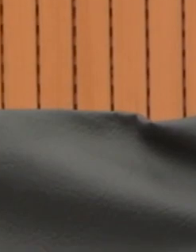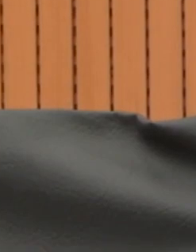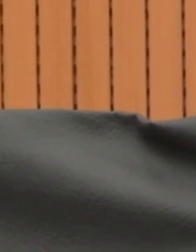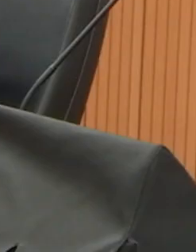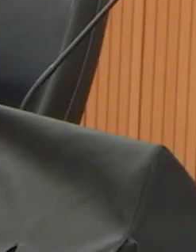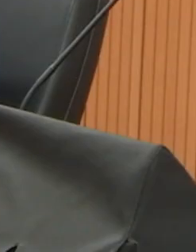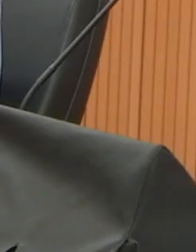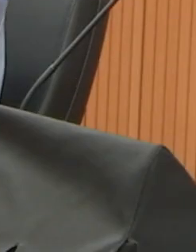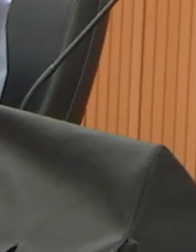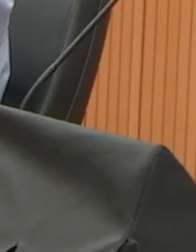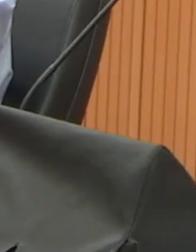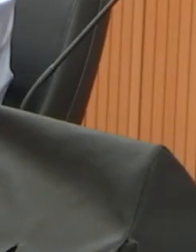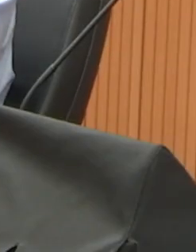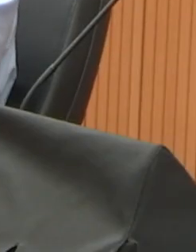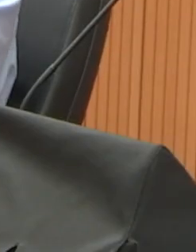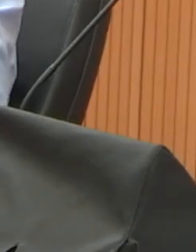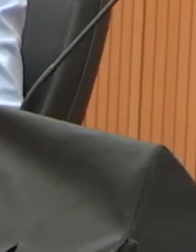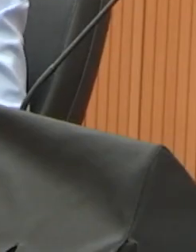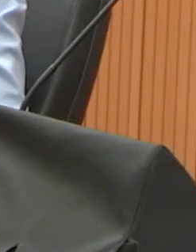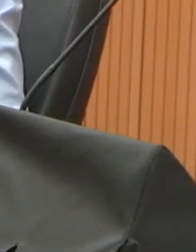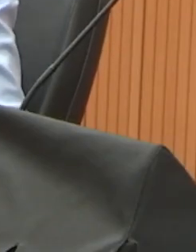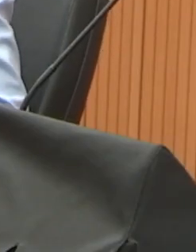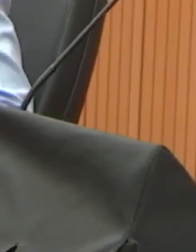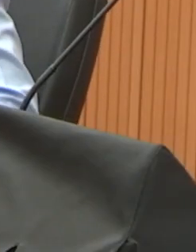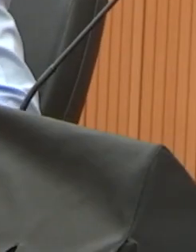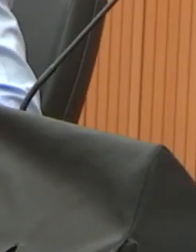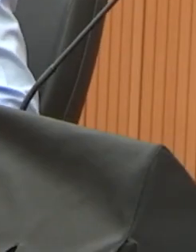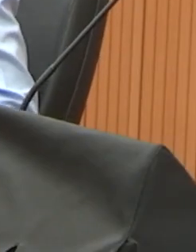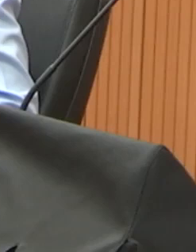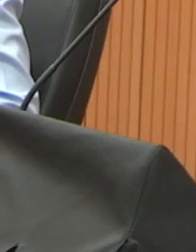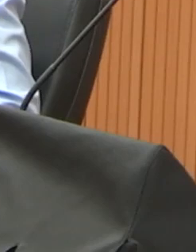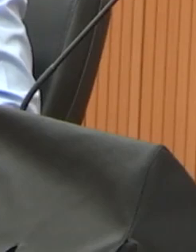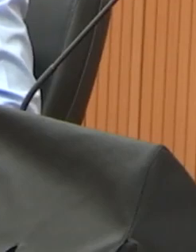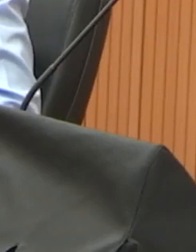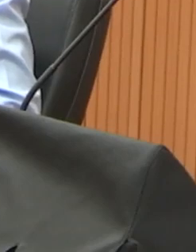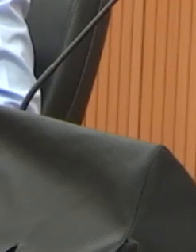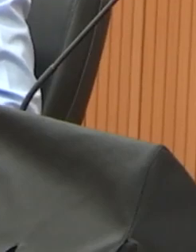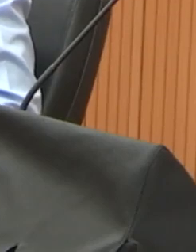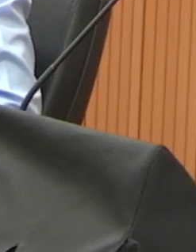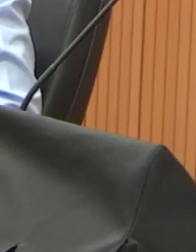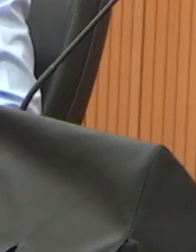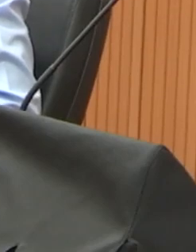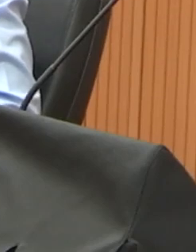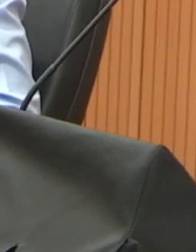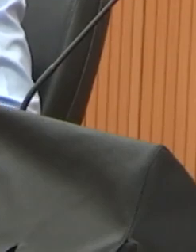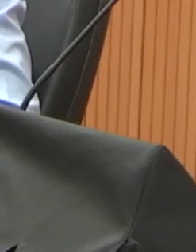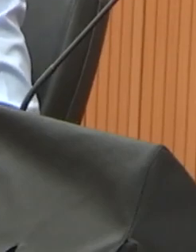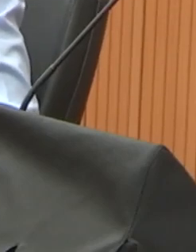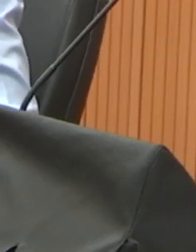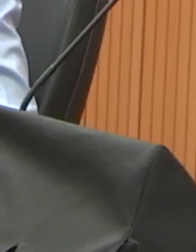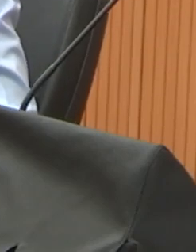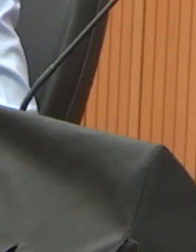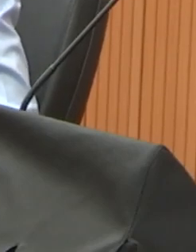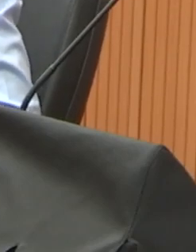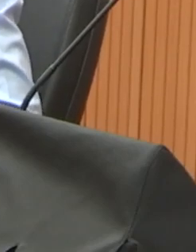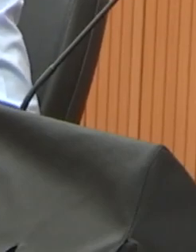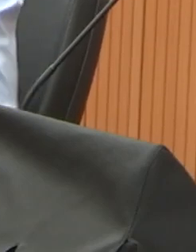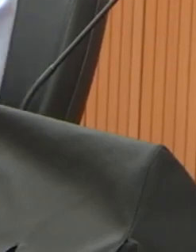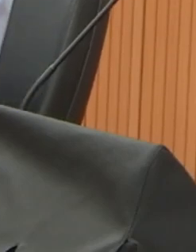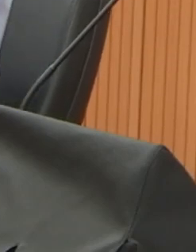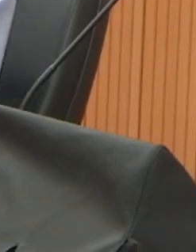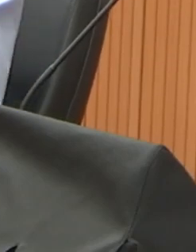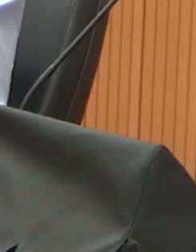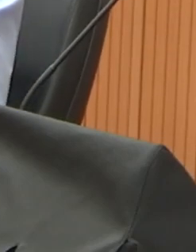Perfeito, então já temos aqui 3 vereadores votando favoravelmente ao parecer e fica, portanto, deliberada a posição da Comissão de Política Social e